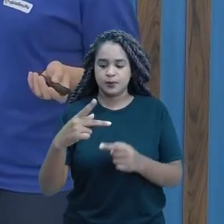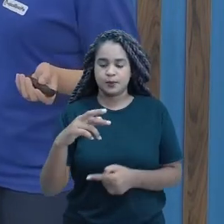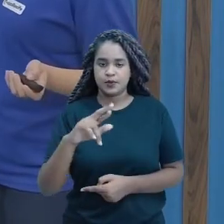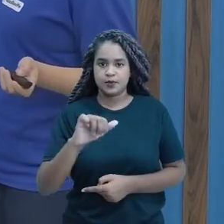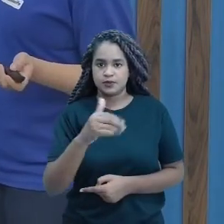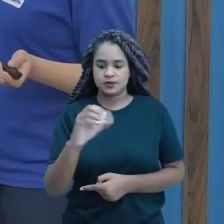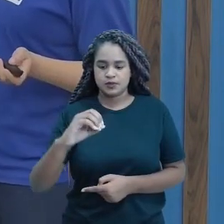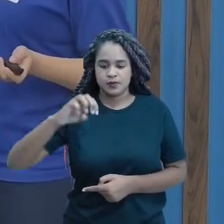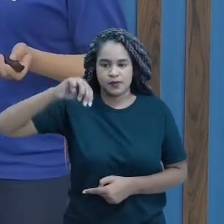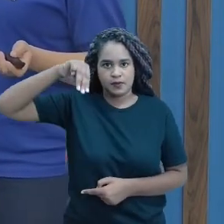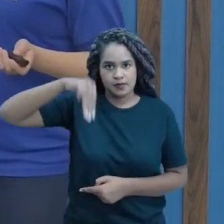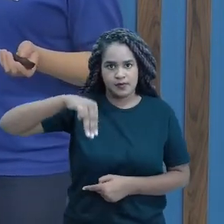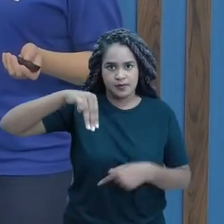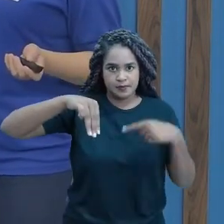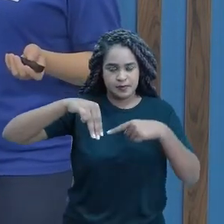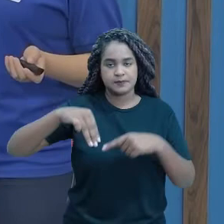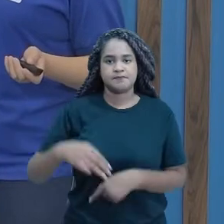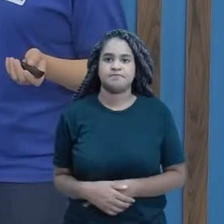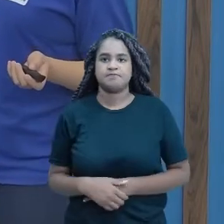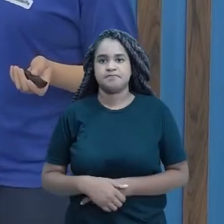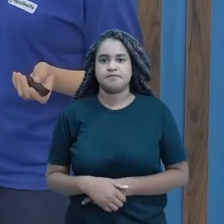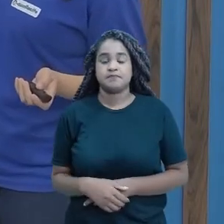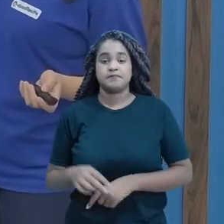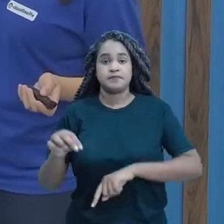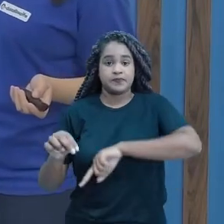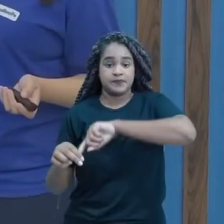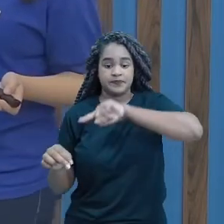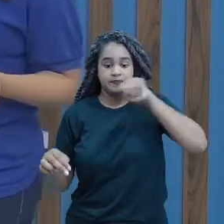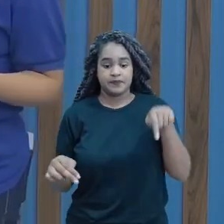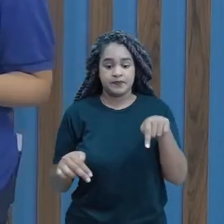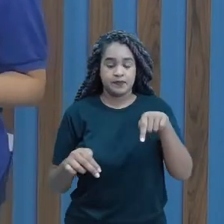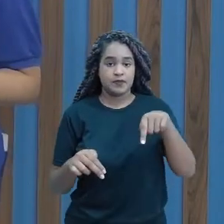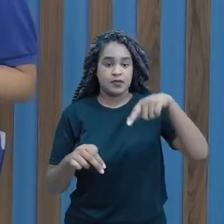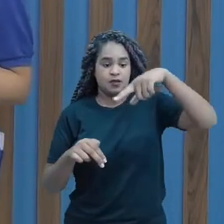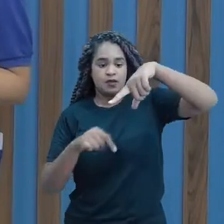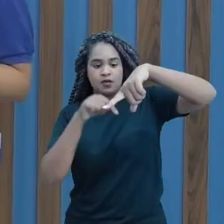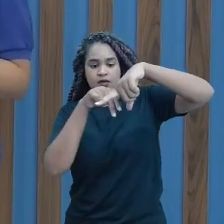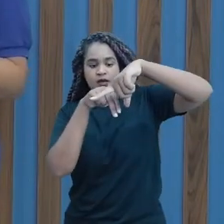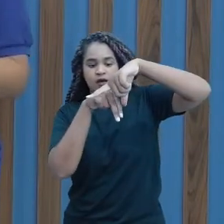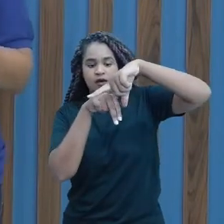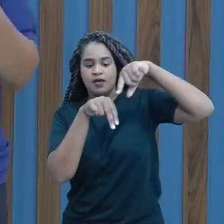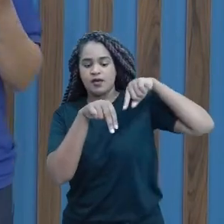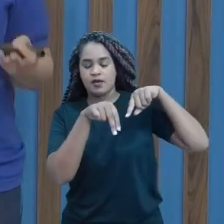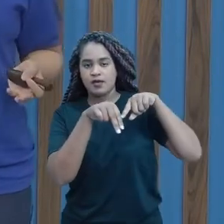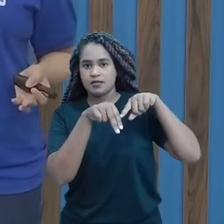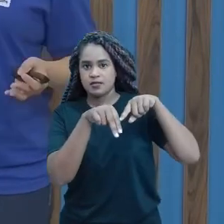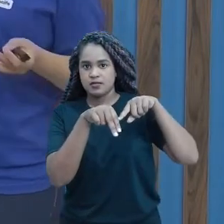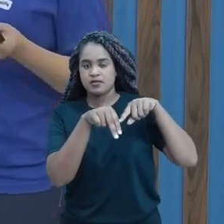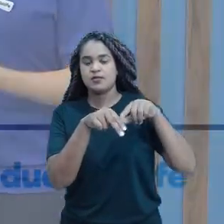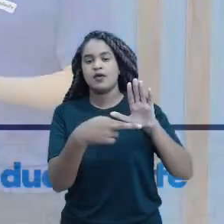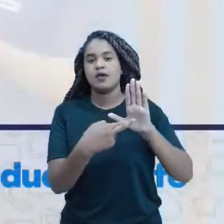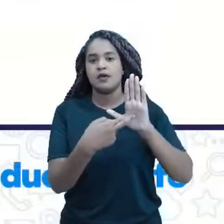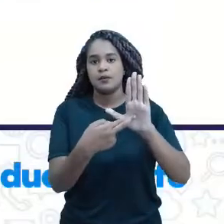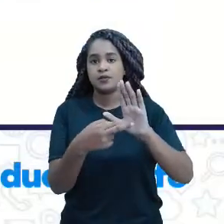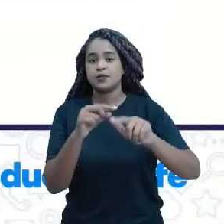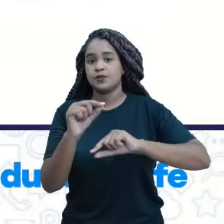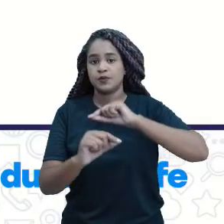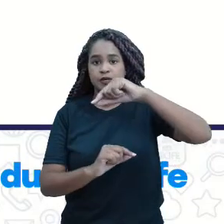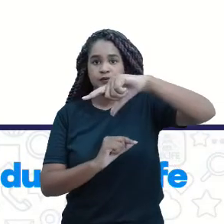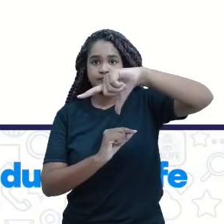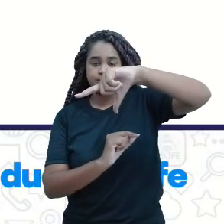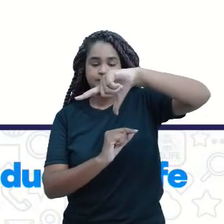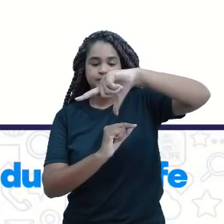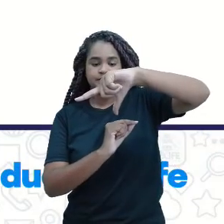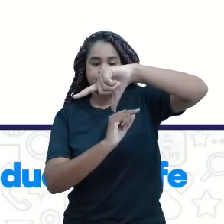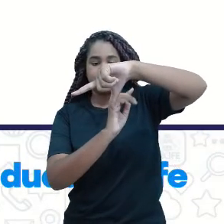tá? E aí a gente também vai utilizar a letrinha N ali, ó, para representar a projeção do cateto B.